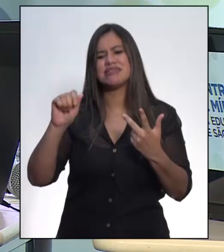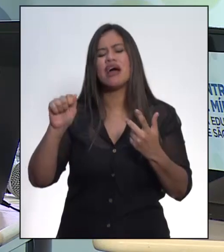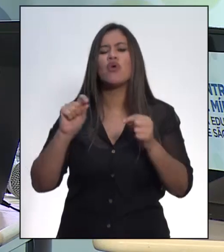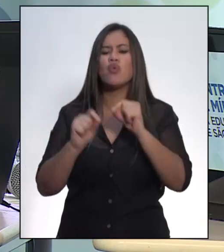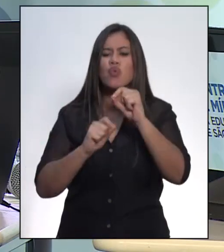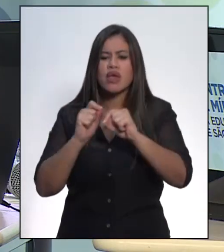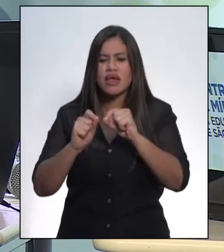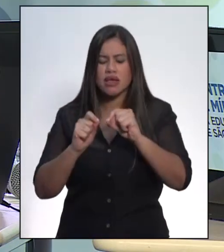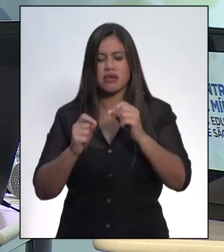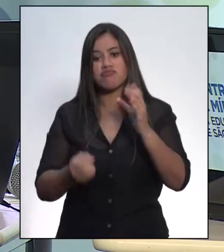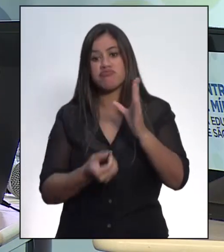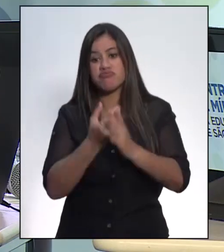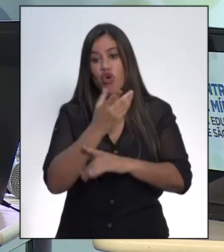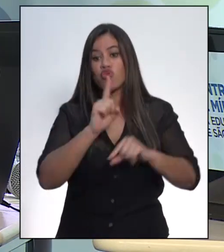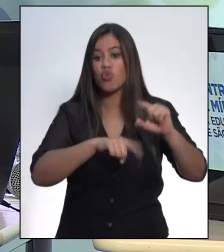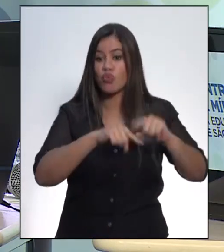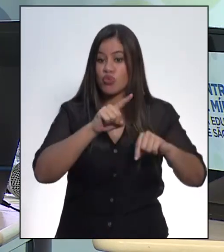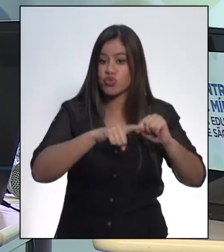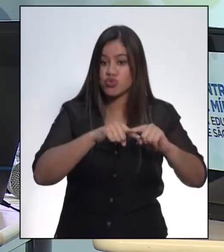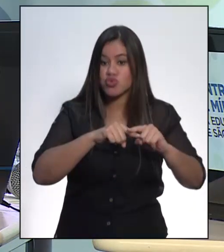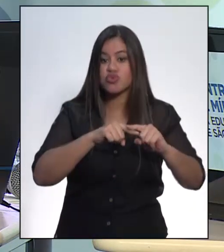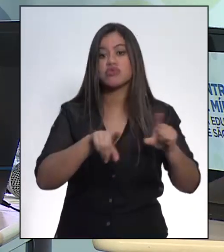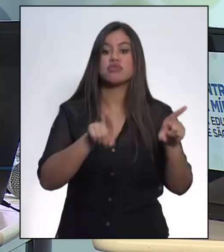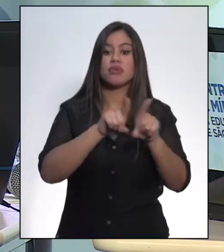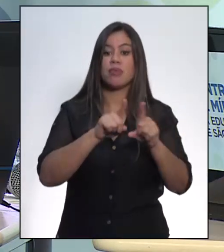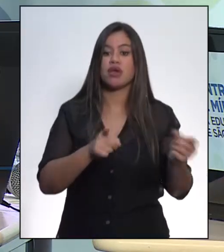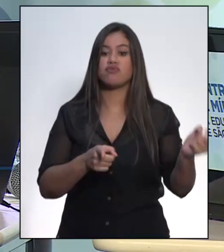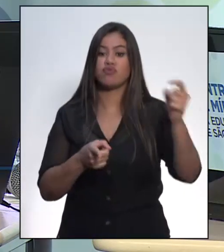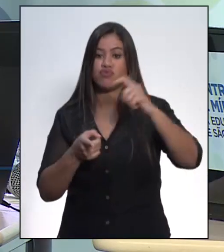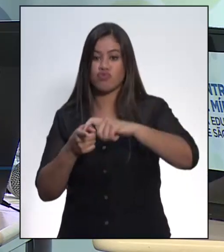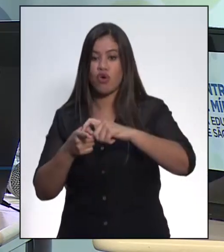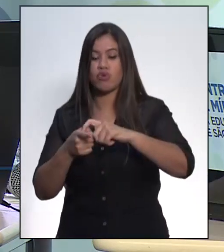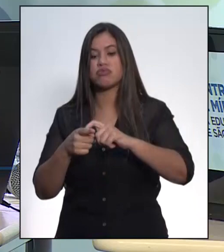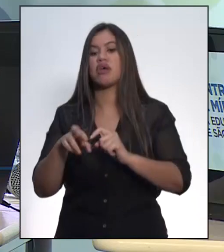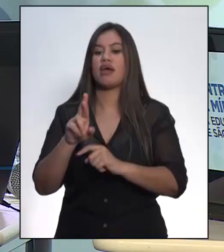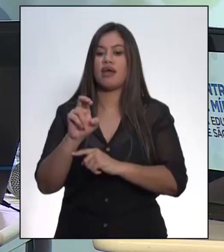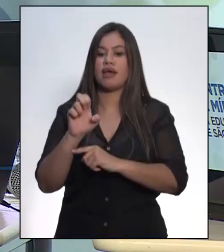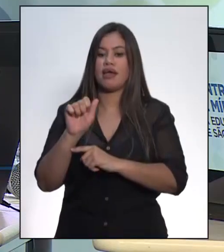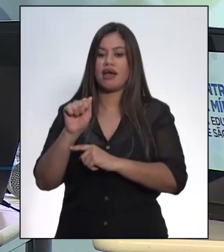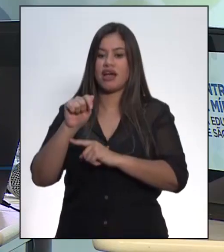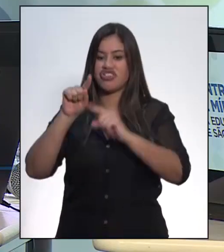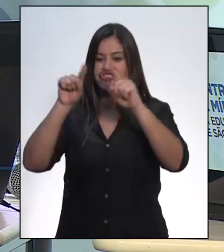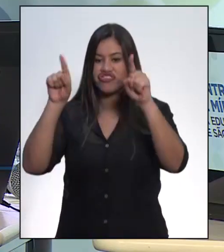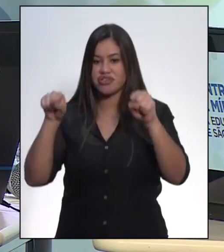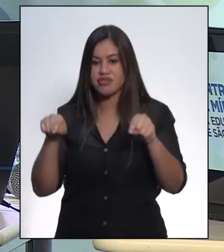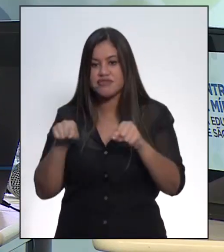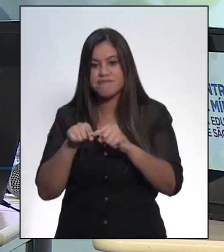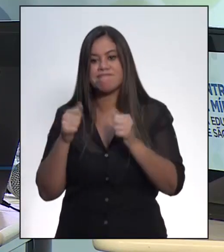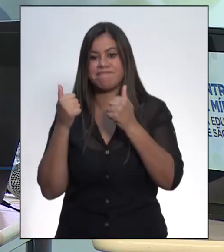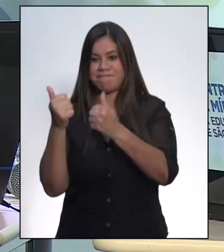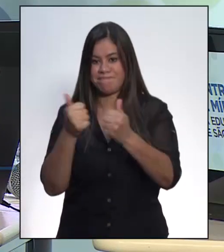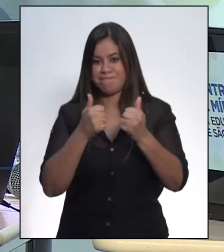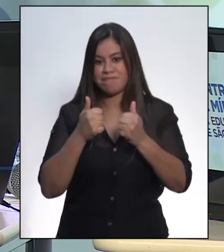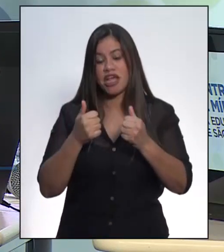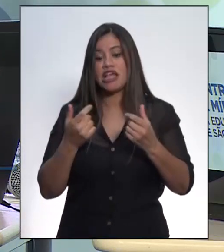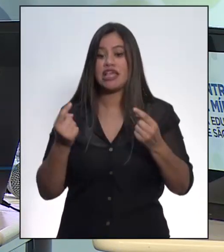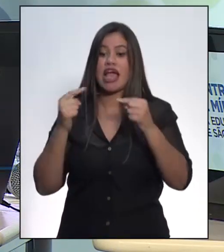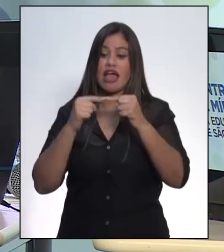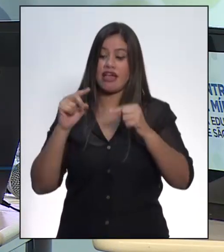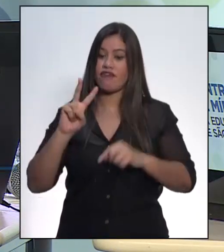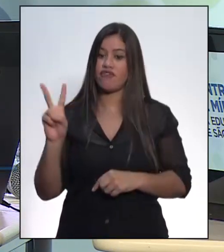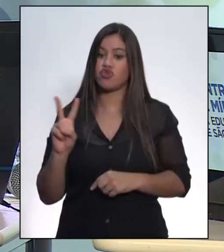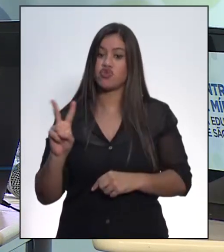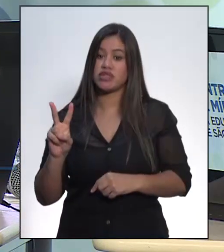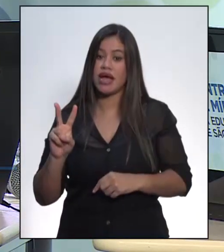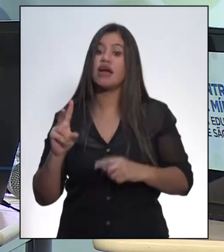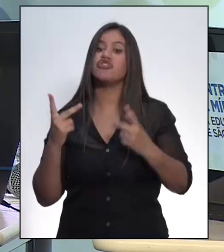do produto e velocidade em que o produto volta a ser reagente. Então, chega uma certa hora que essas velocidades são iguais. Então, a